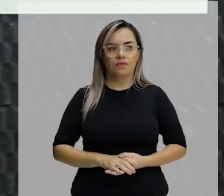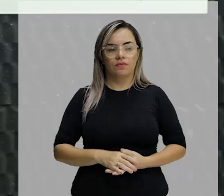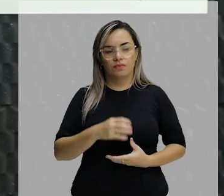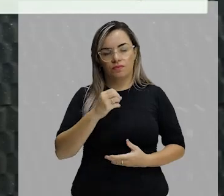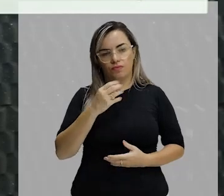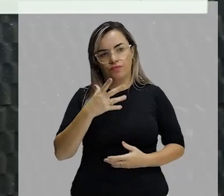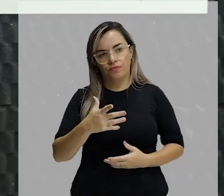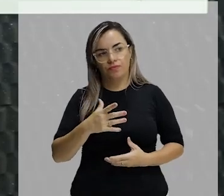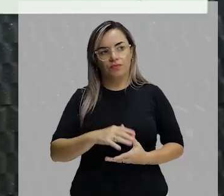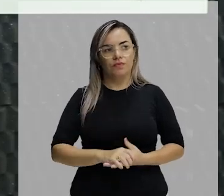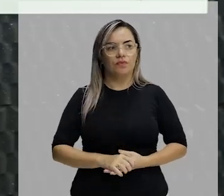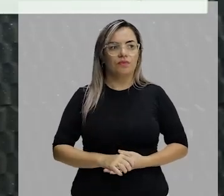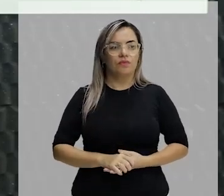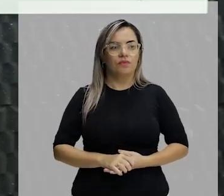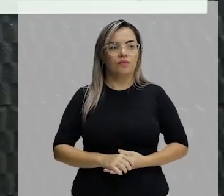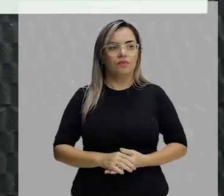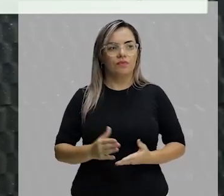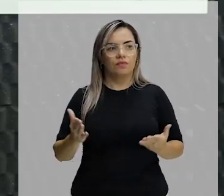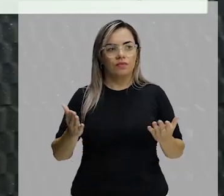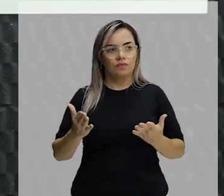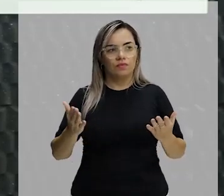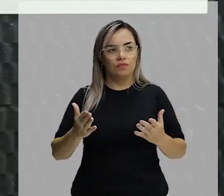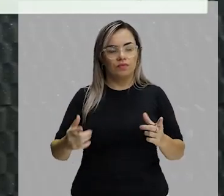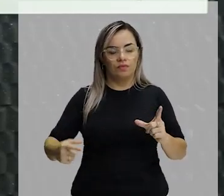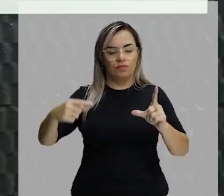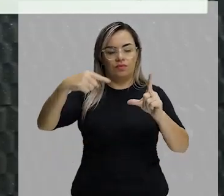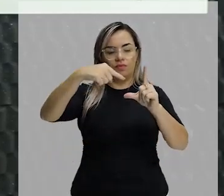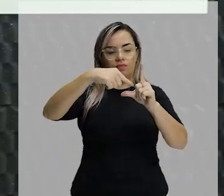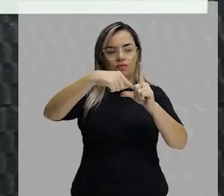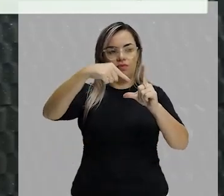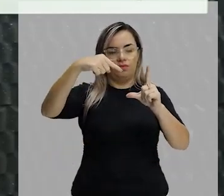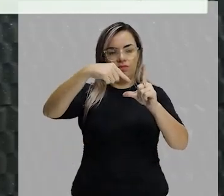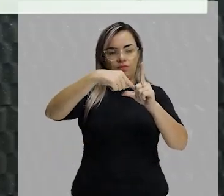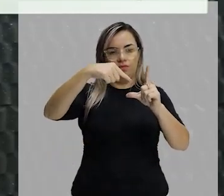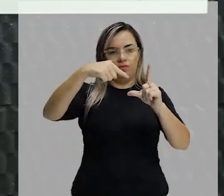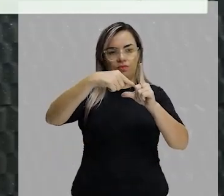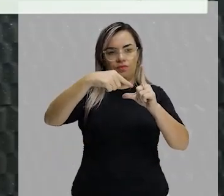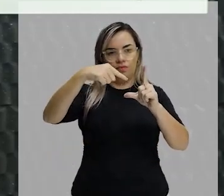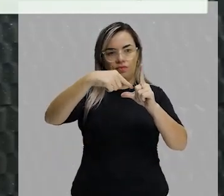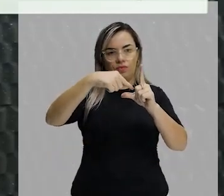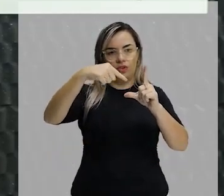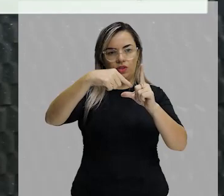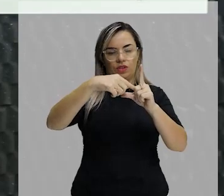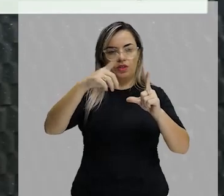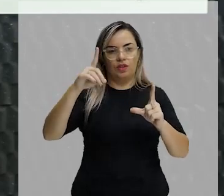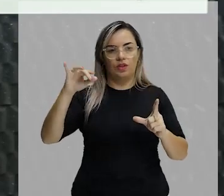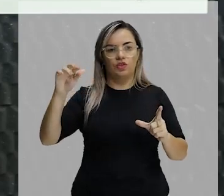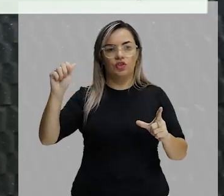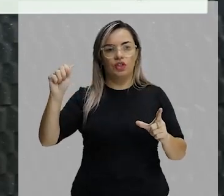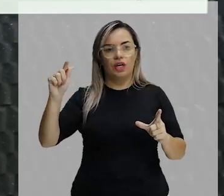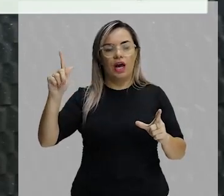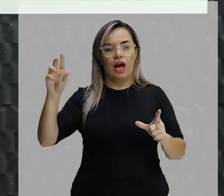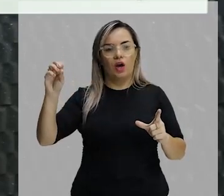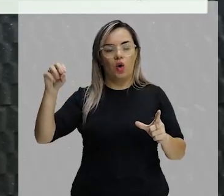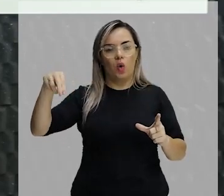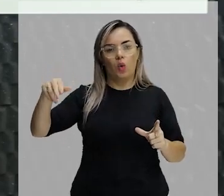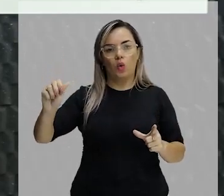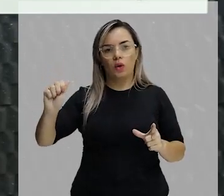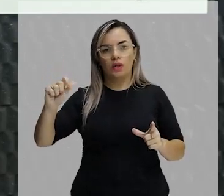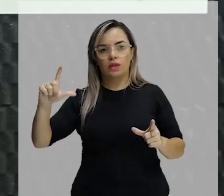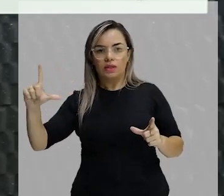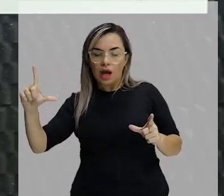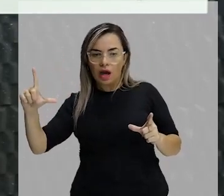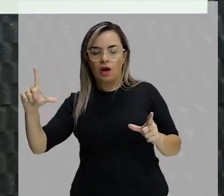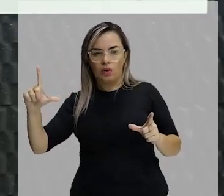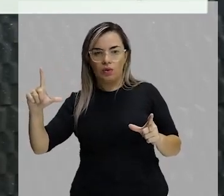Bom, agora a gente vai calcular a diagonal do cubo, que eu chamei de D maiúsculo, né? O Dzão. Tá? Então,